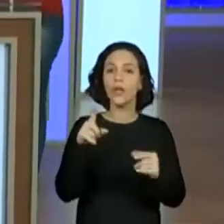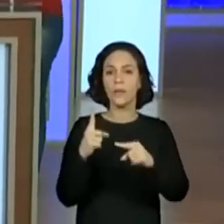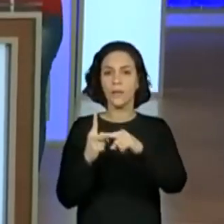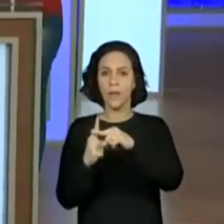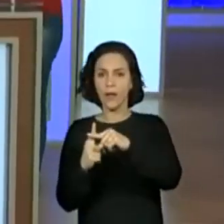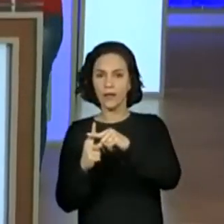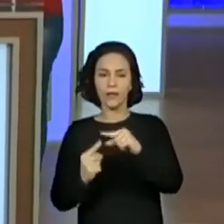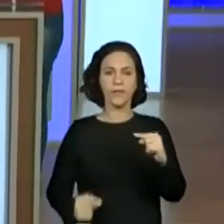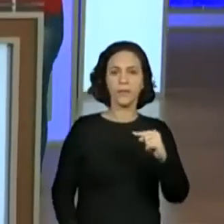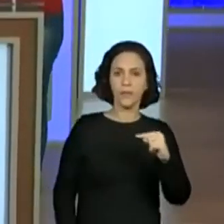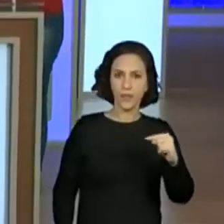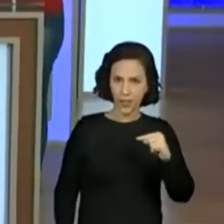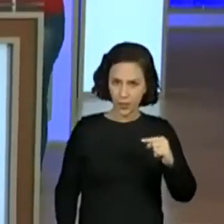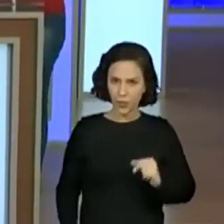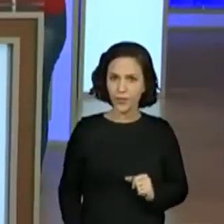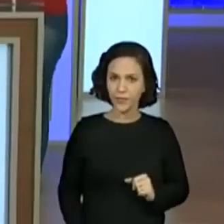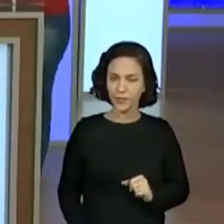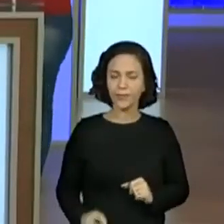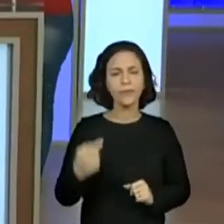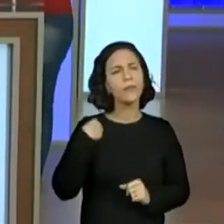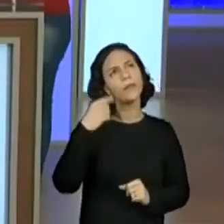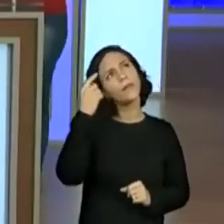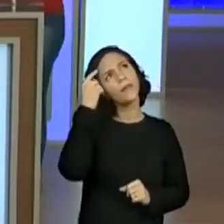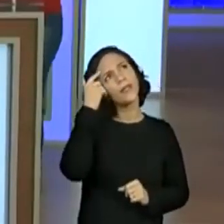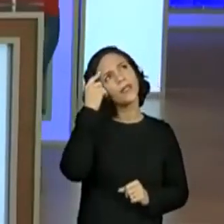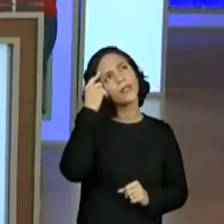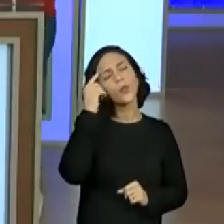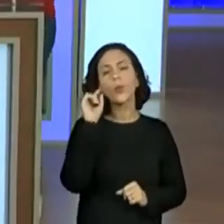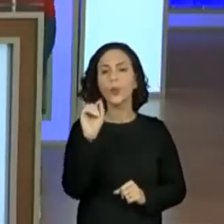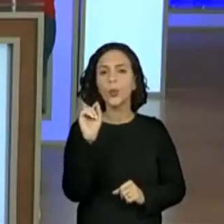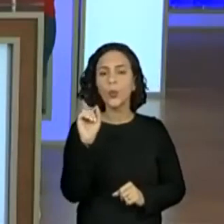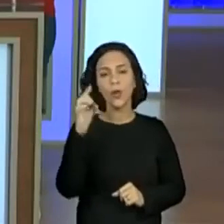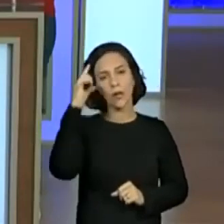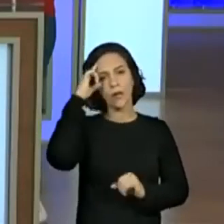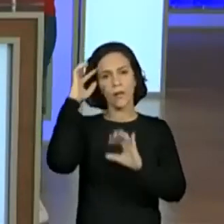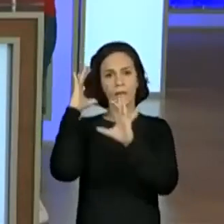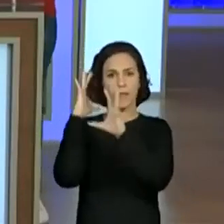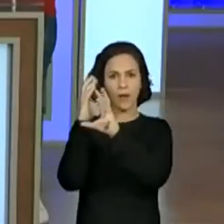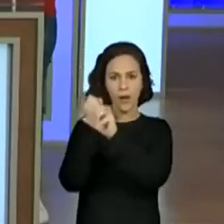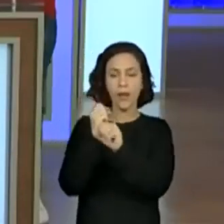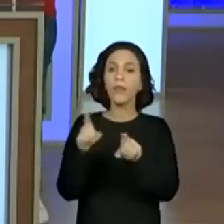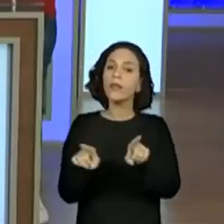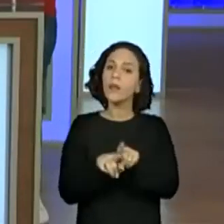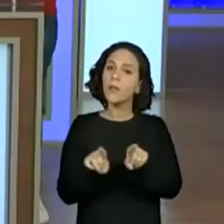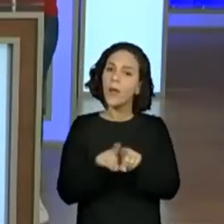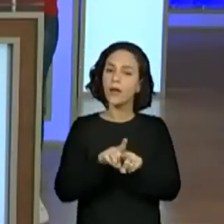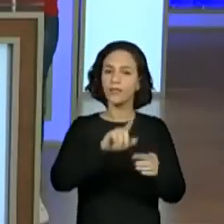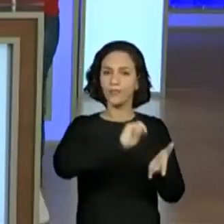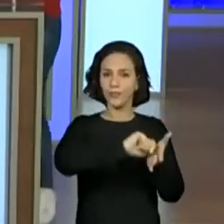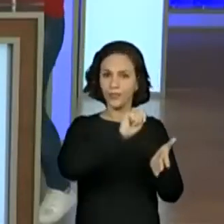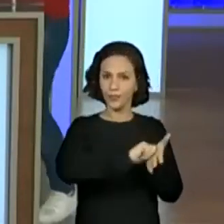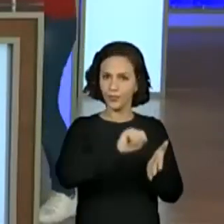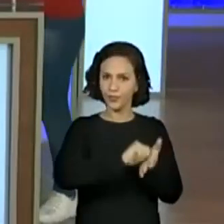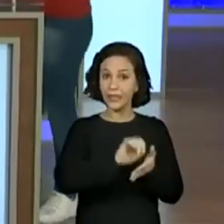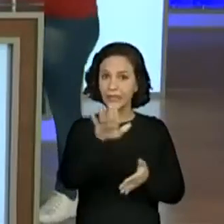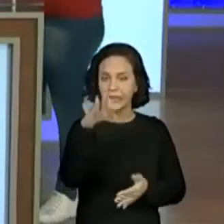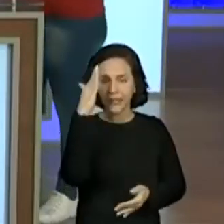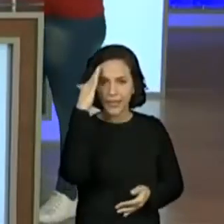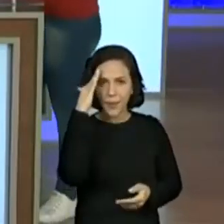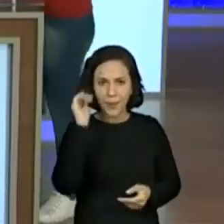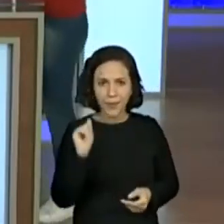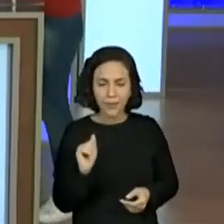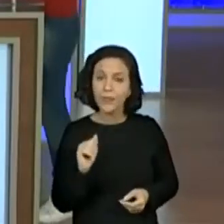e com a subtração, pensando no cálculo mental e também no cálculo escrito. E sabe, Pro, nós